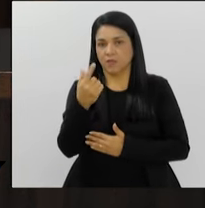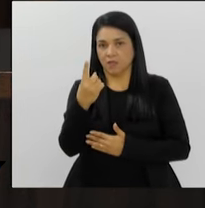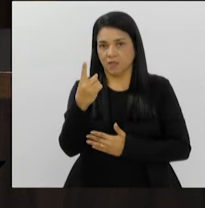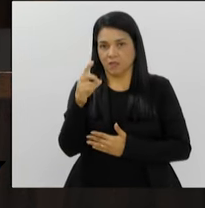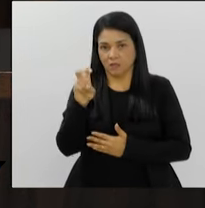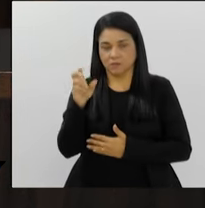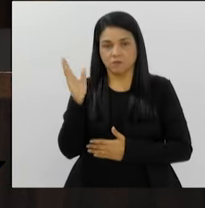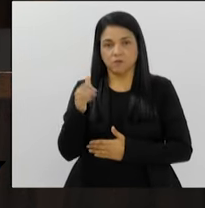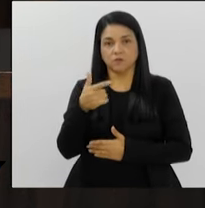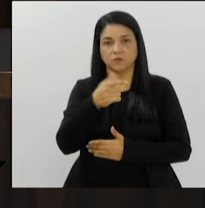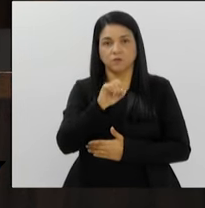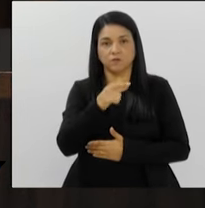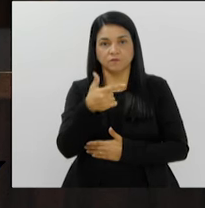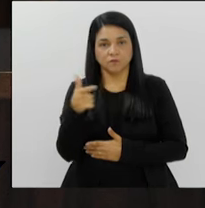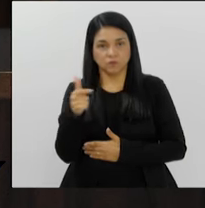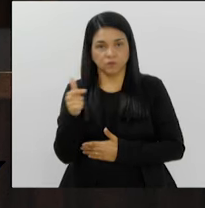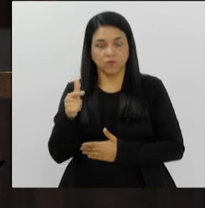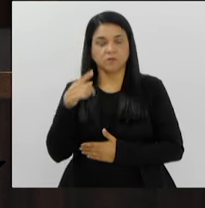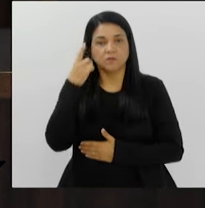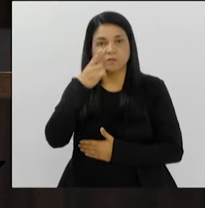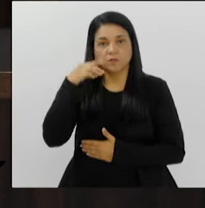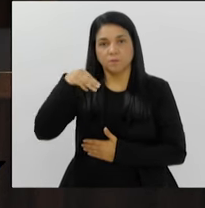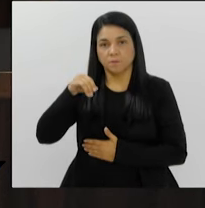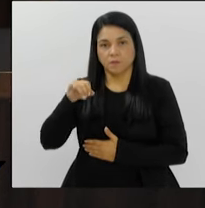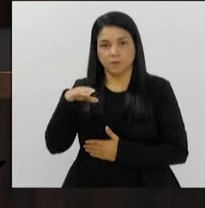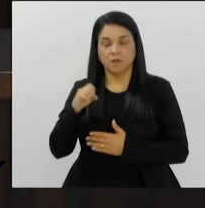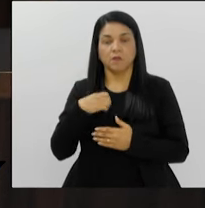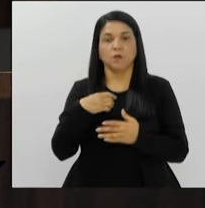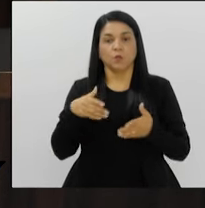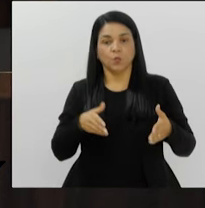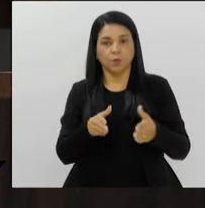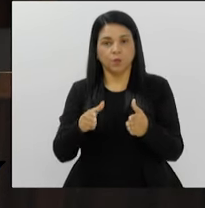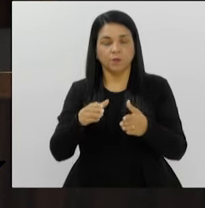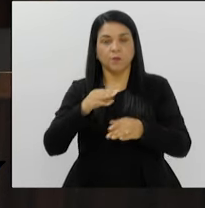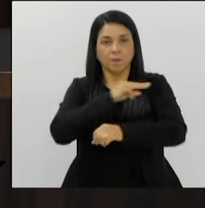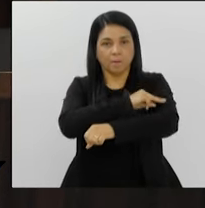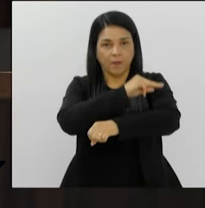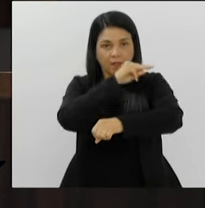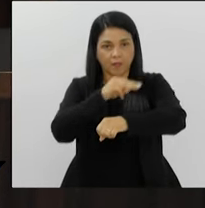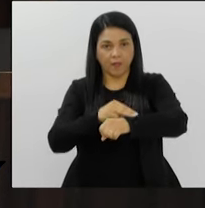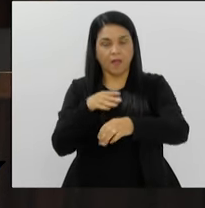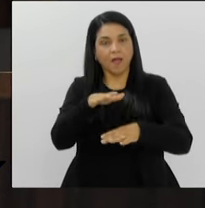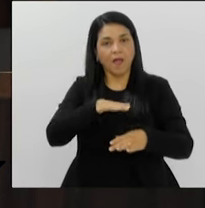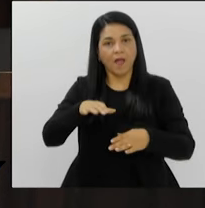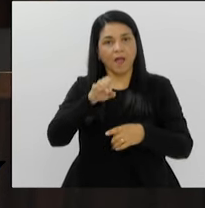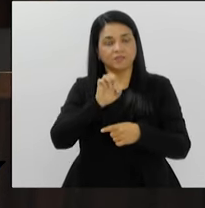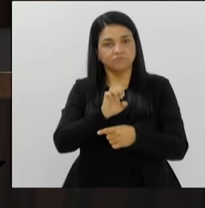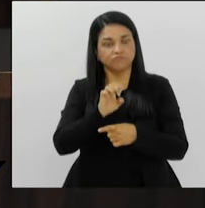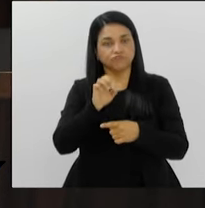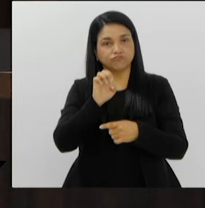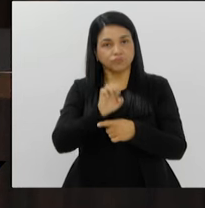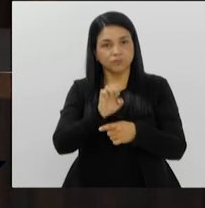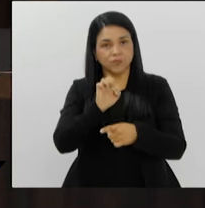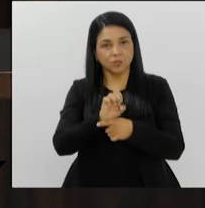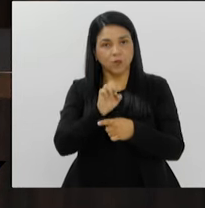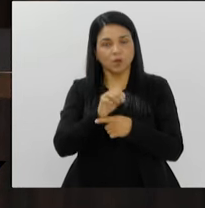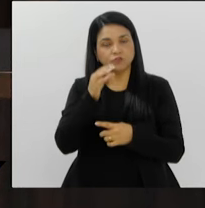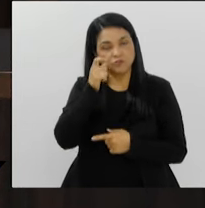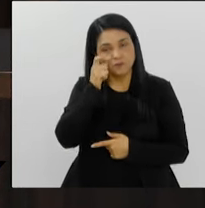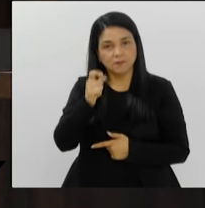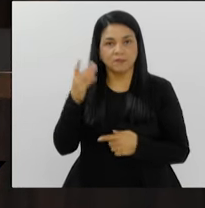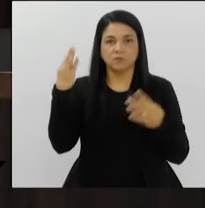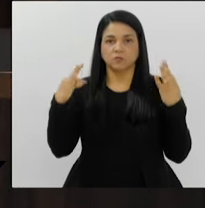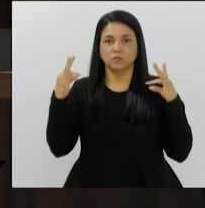autoria do deputado Carlos Mink, que declara o Rio Macaé como área estadual de interesse turístico nos termos da Lei